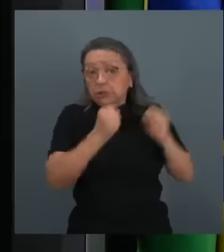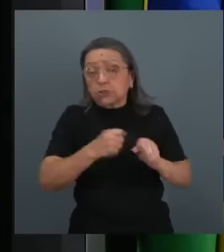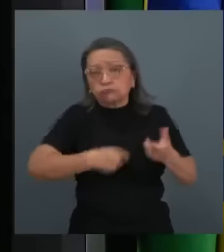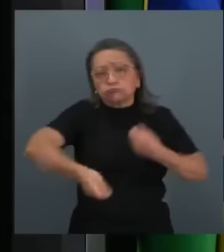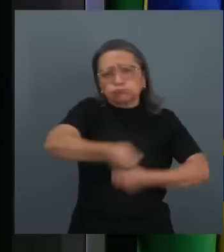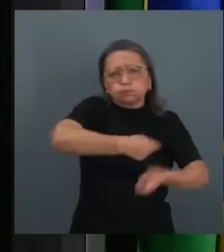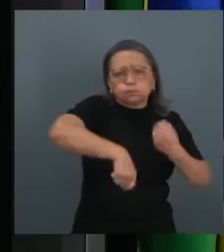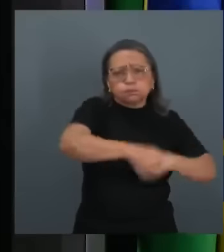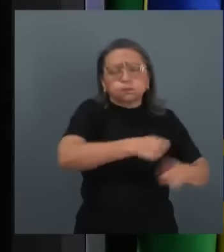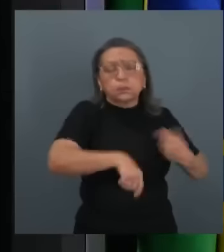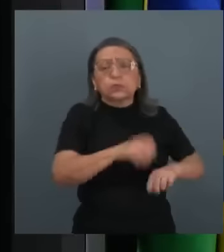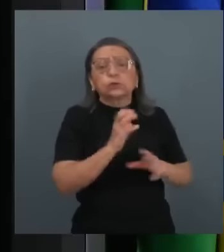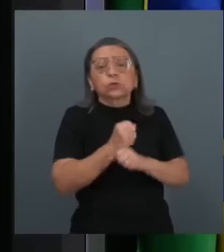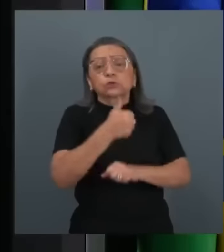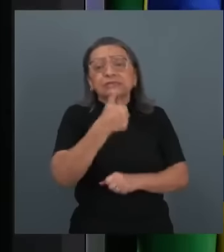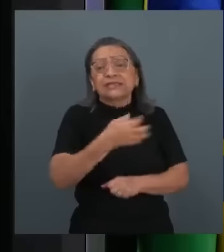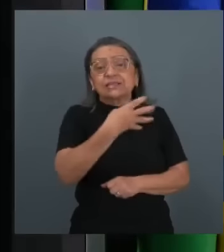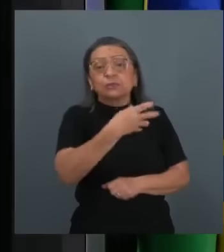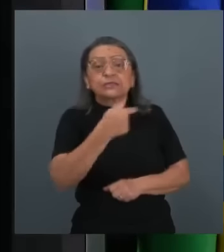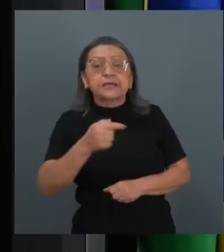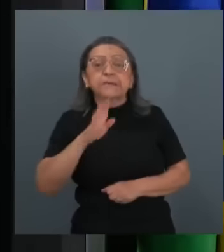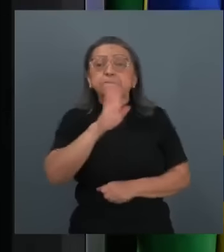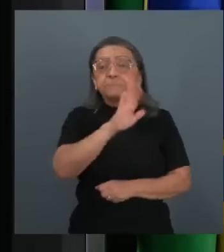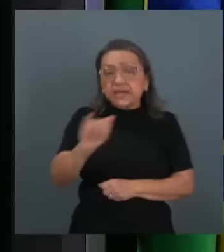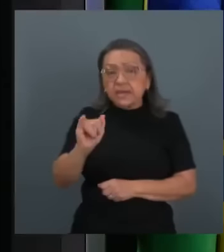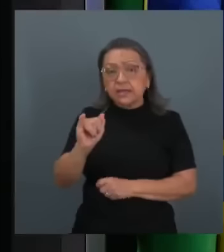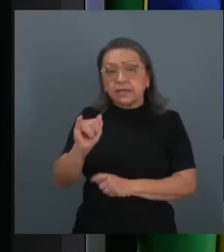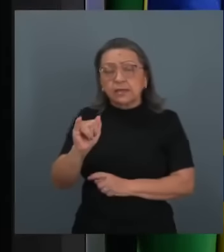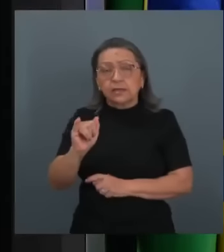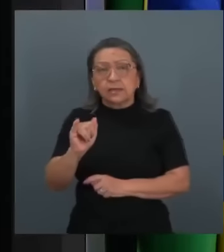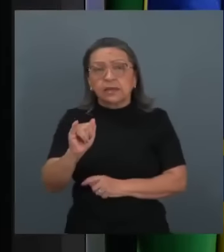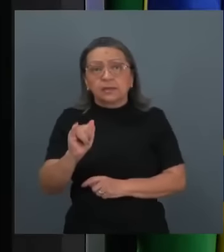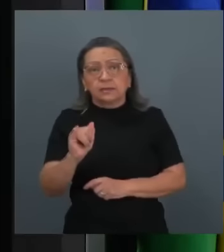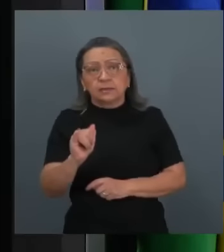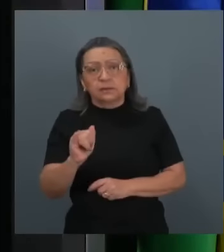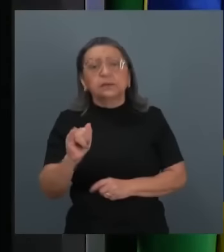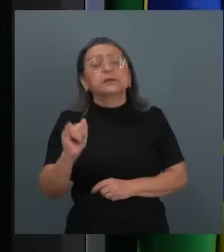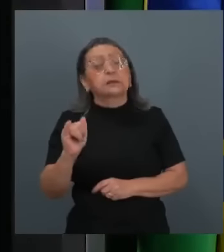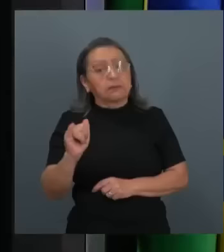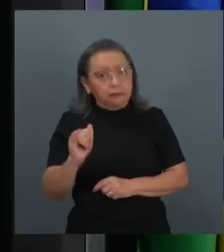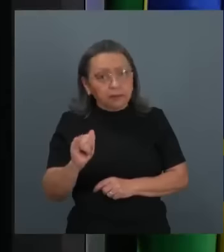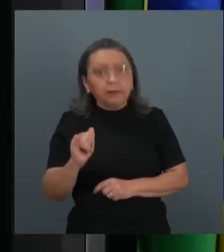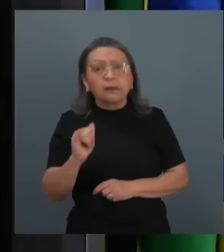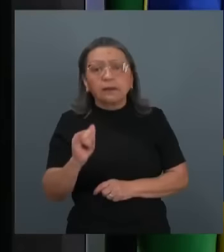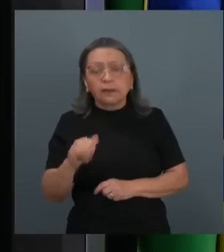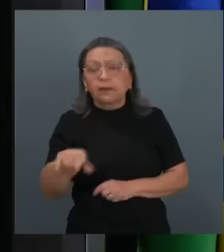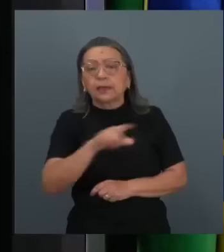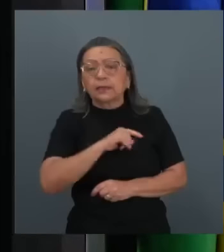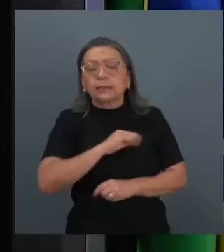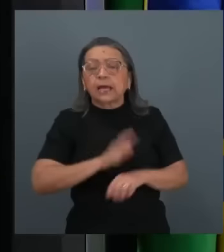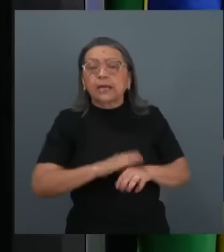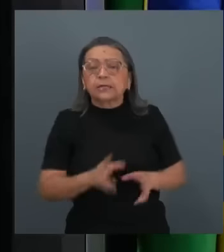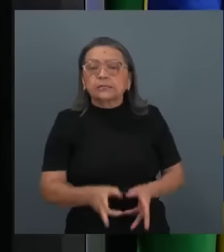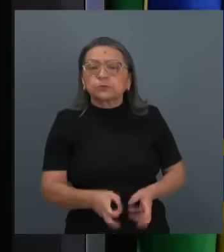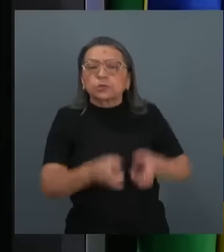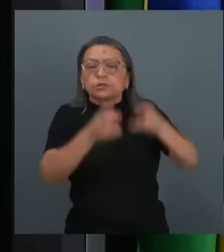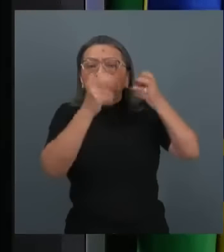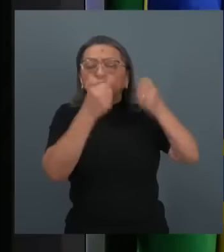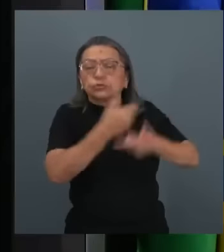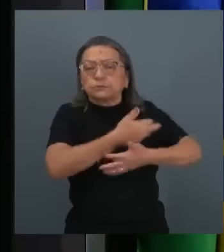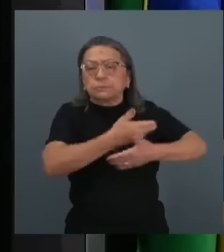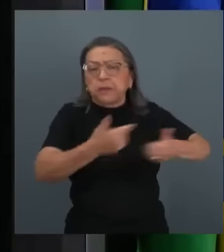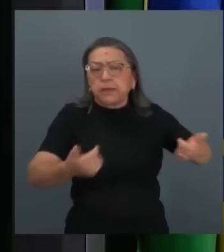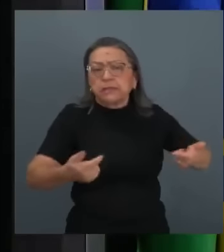movimentaram 147 B de bola e de índio, bilhões de reais na exploração de